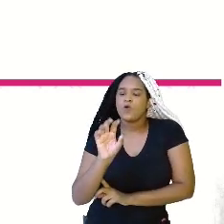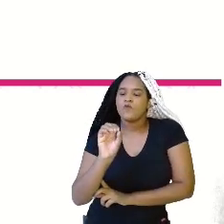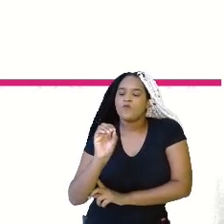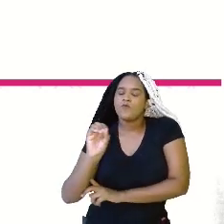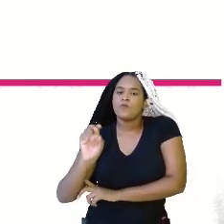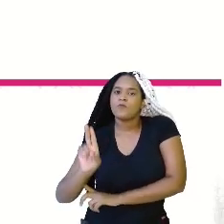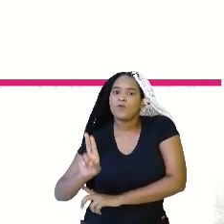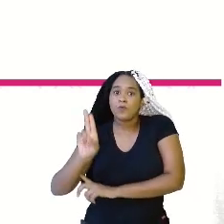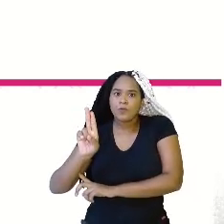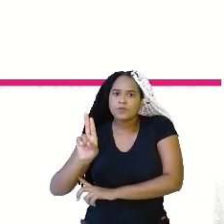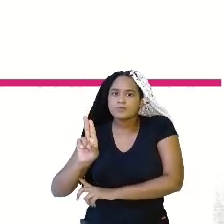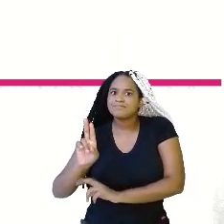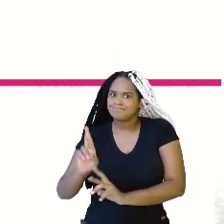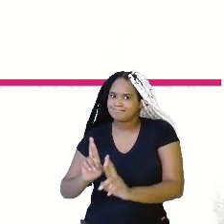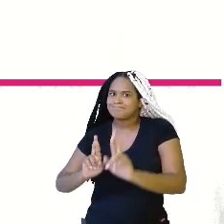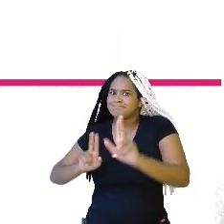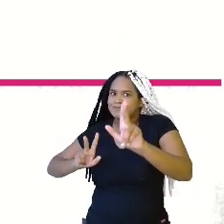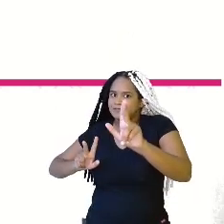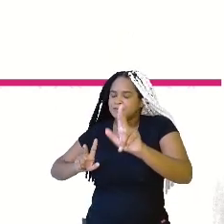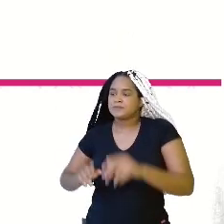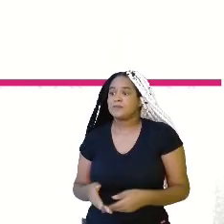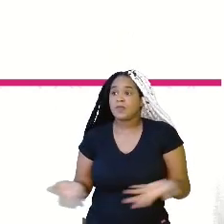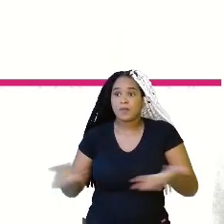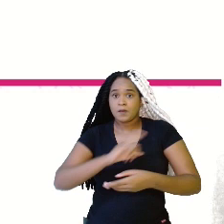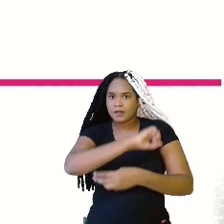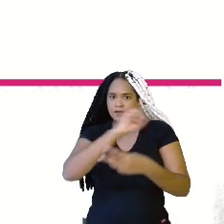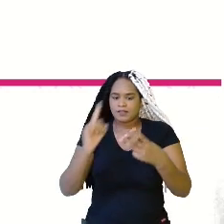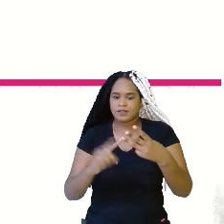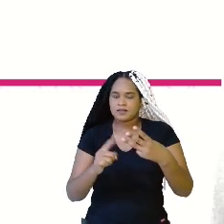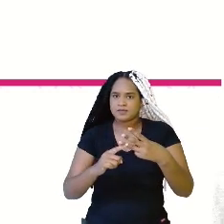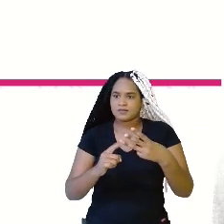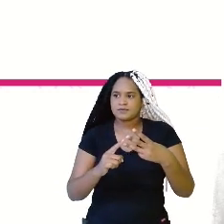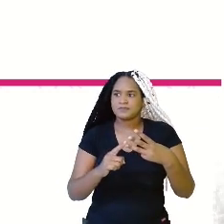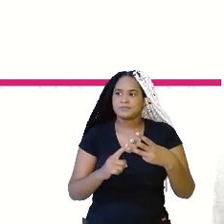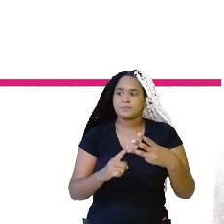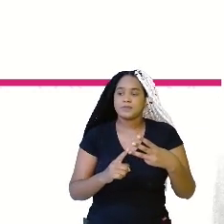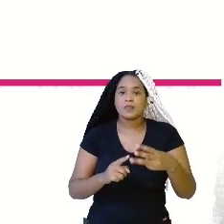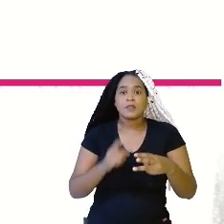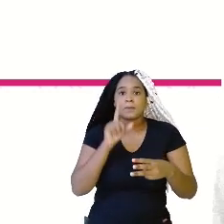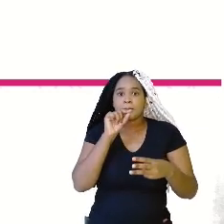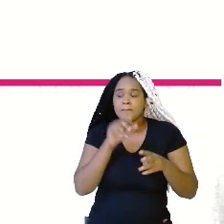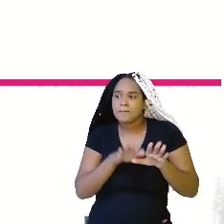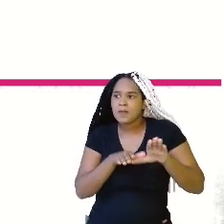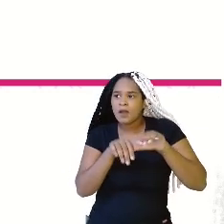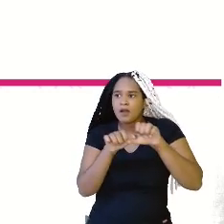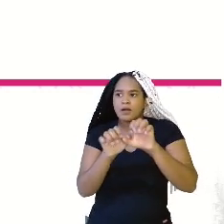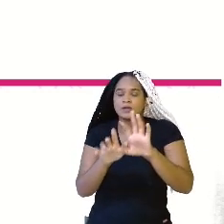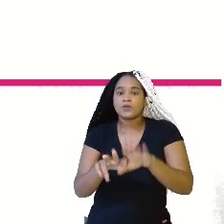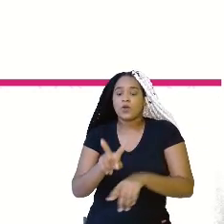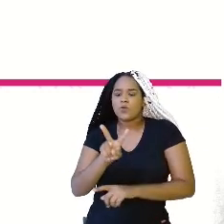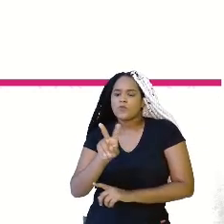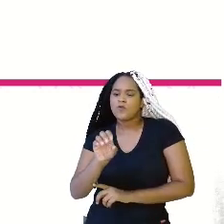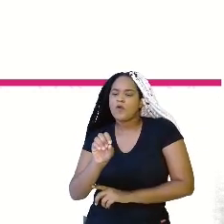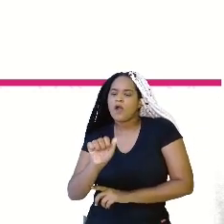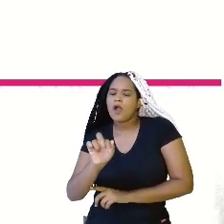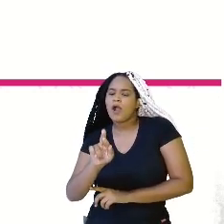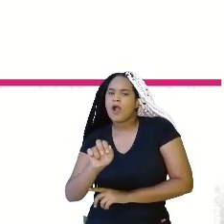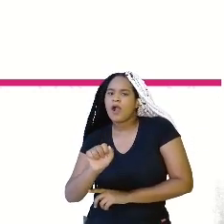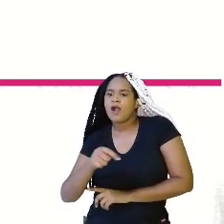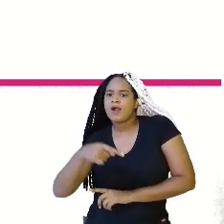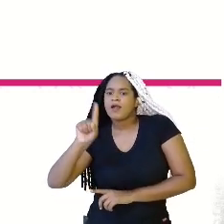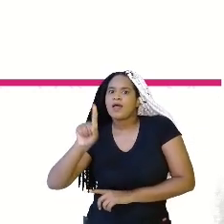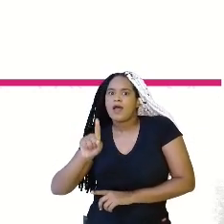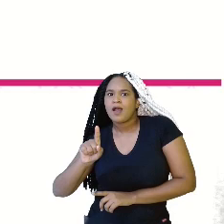voa para voou. Vamos ver a terceira, porque aí vamos comparar as três. O pássaro voará